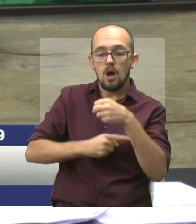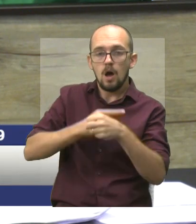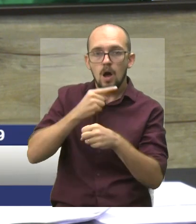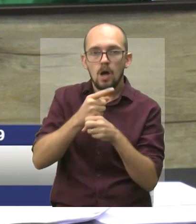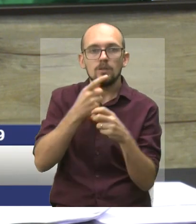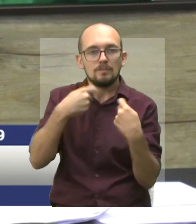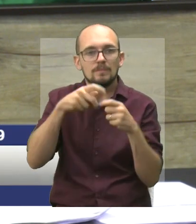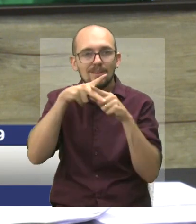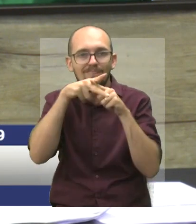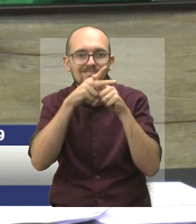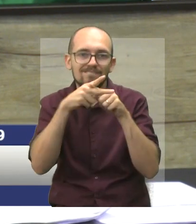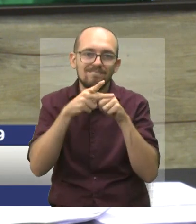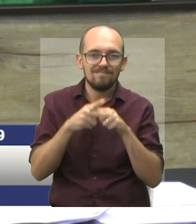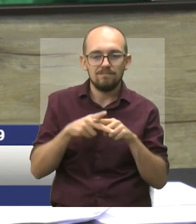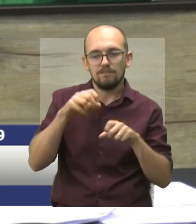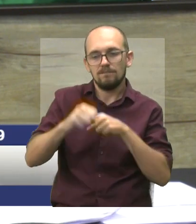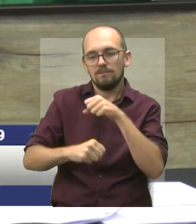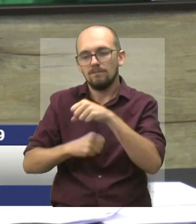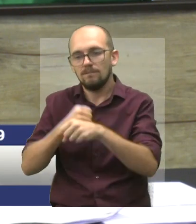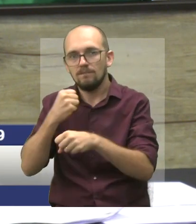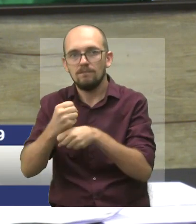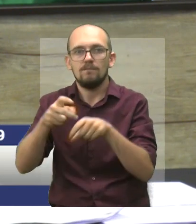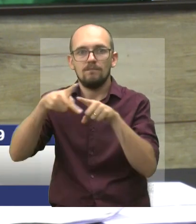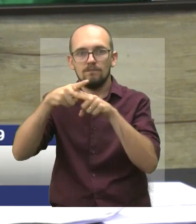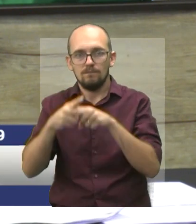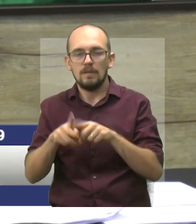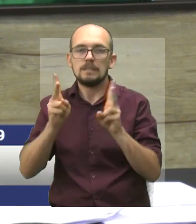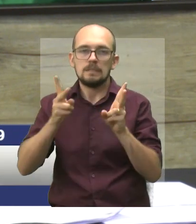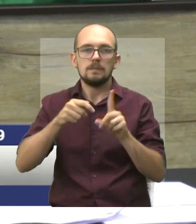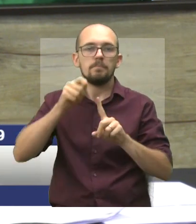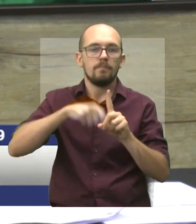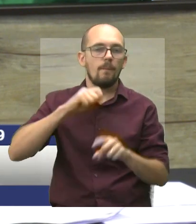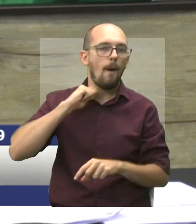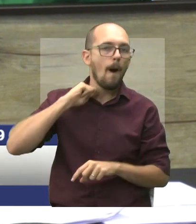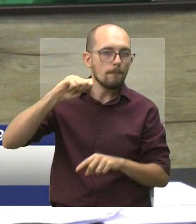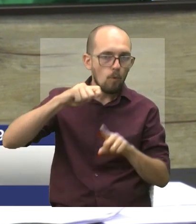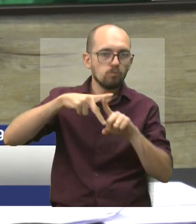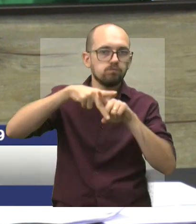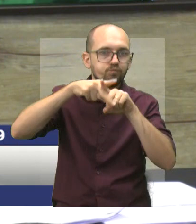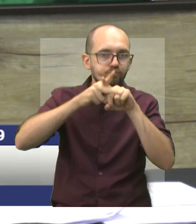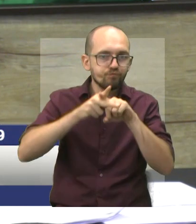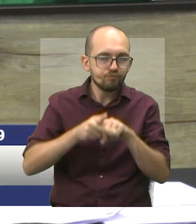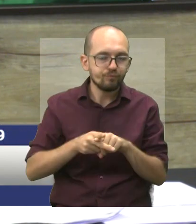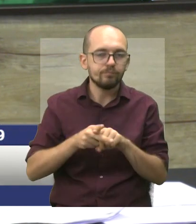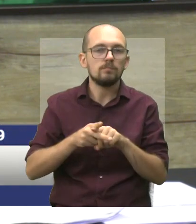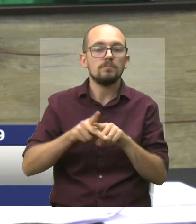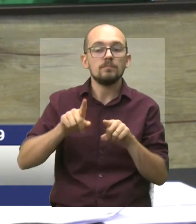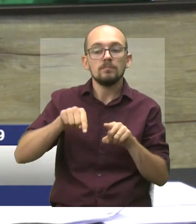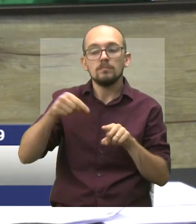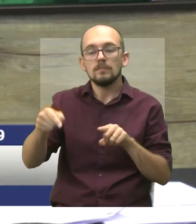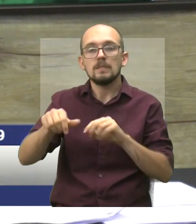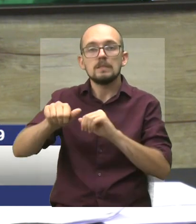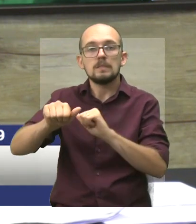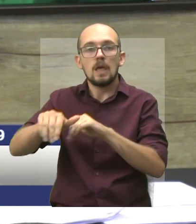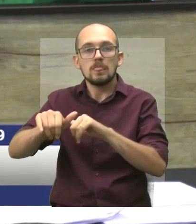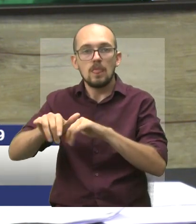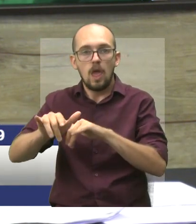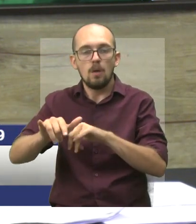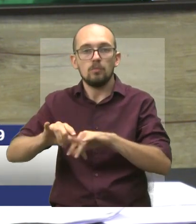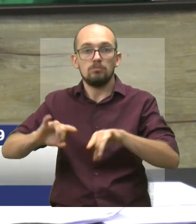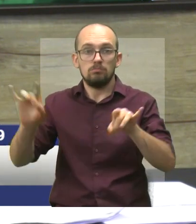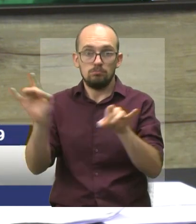agora em abril, e em setembro nós finalizamos o ano com a LOA, que é a